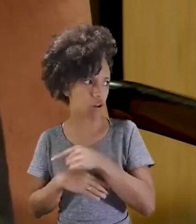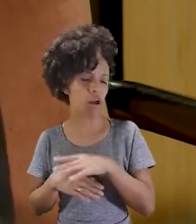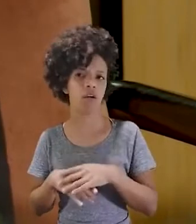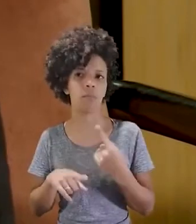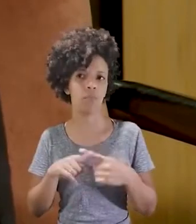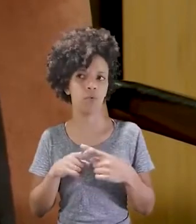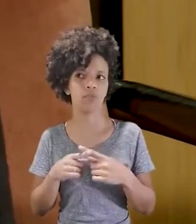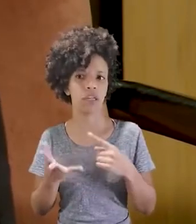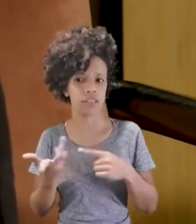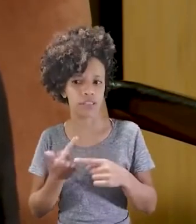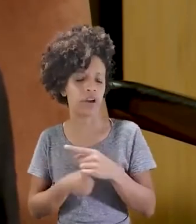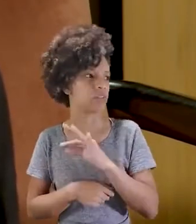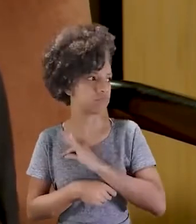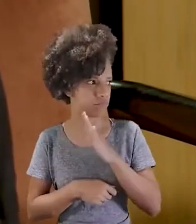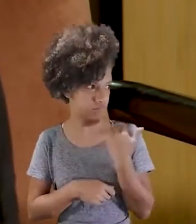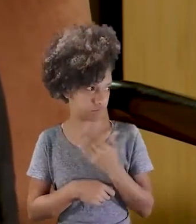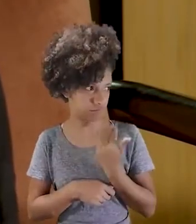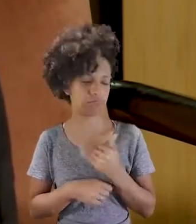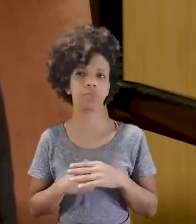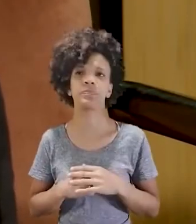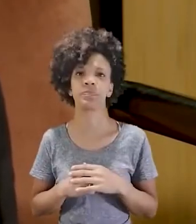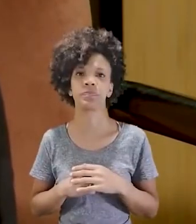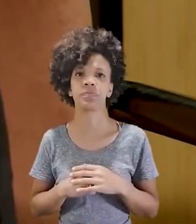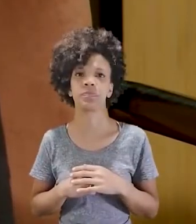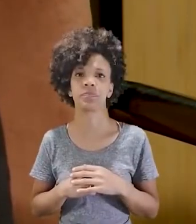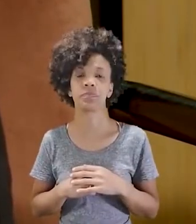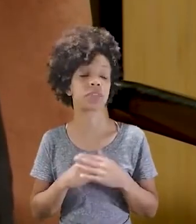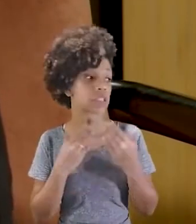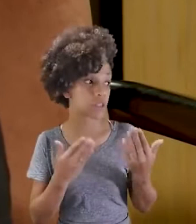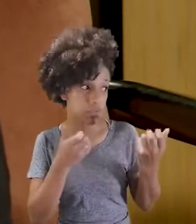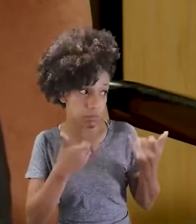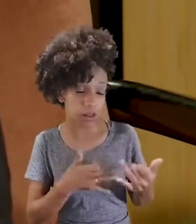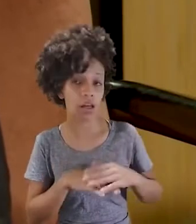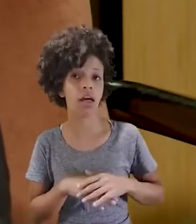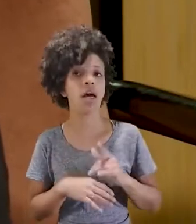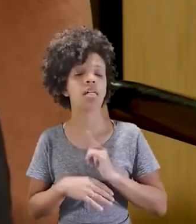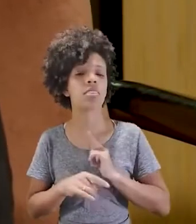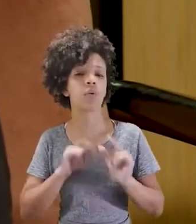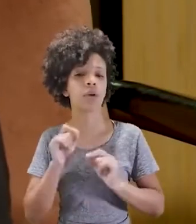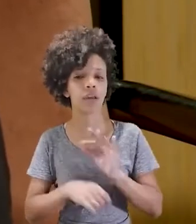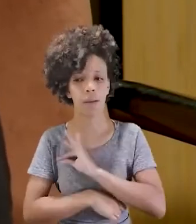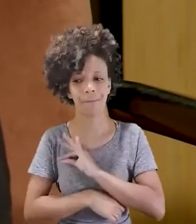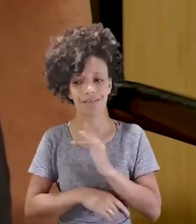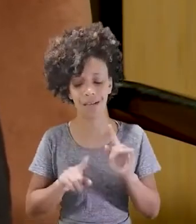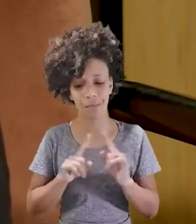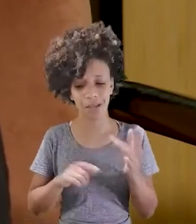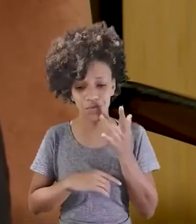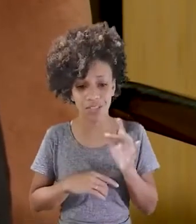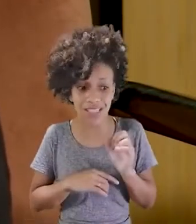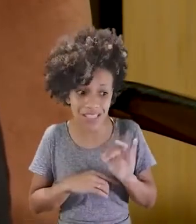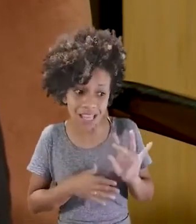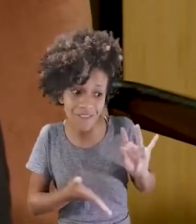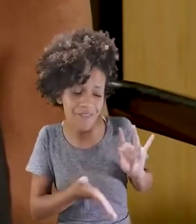lá por conta dessas esse ciclo de vingança né É então eu diria que tem esse essa questão da polícia que eu não sei se